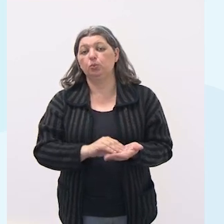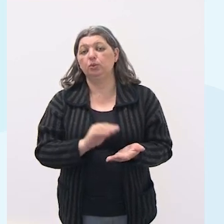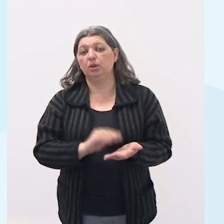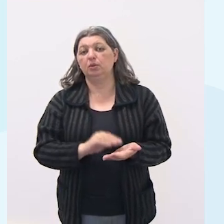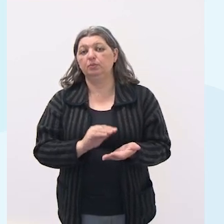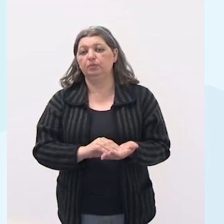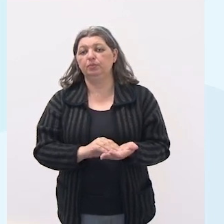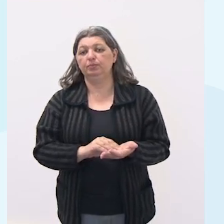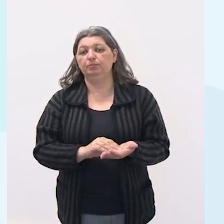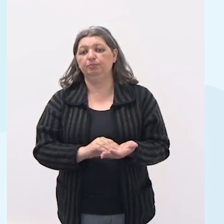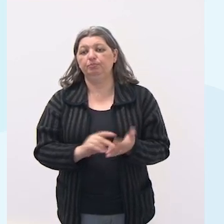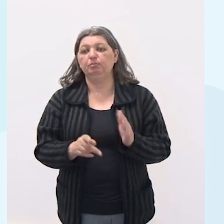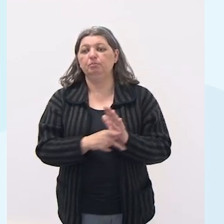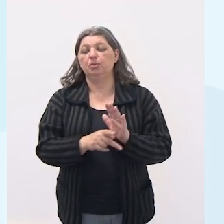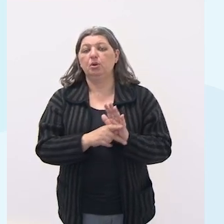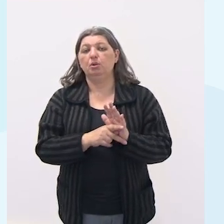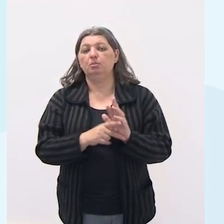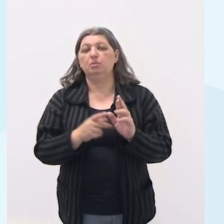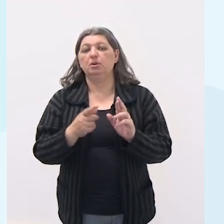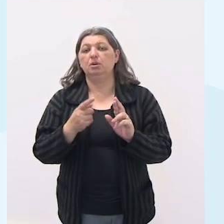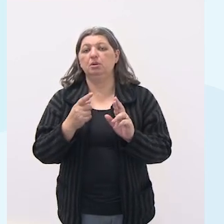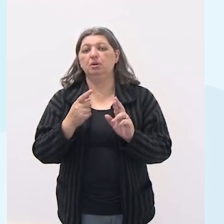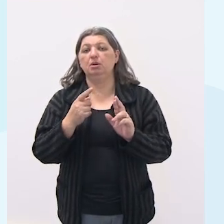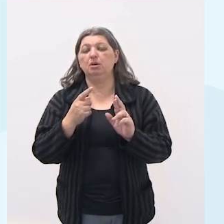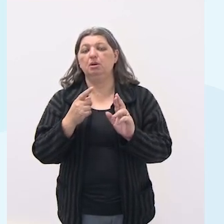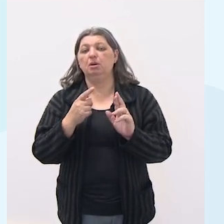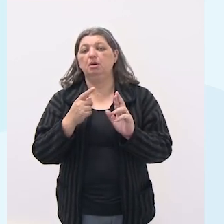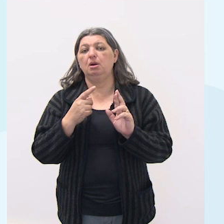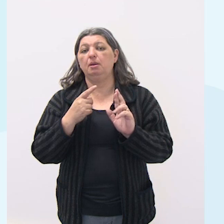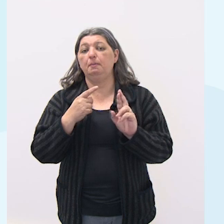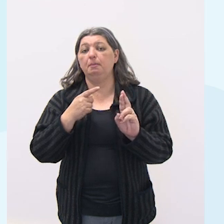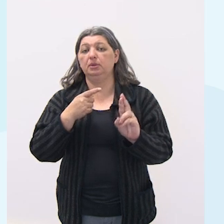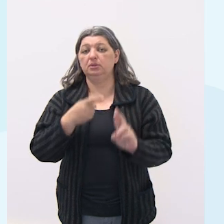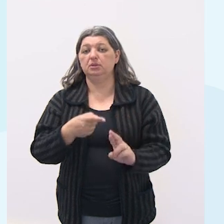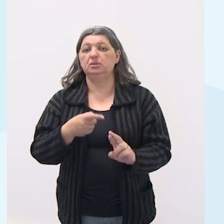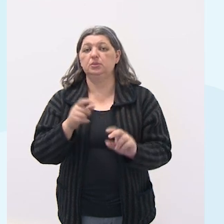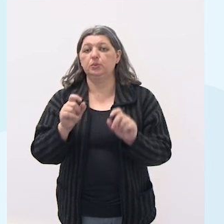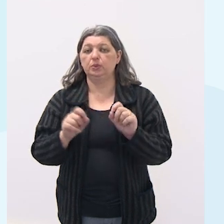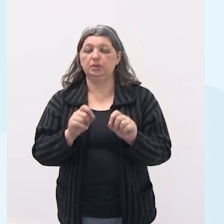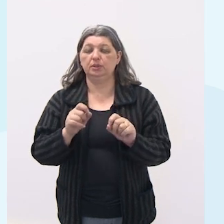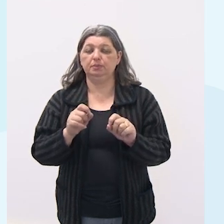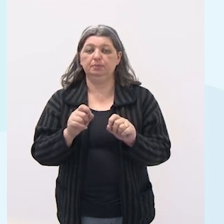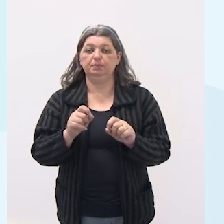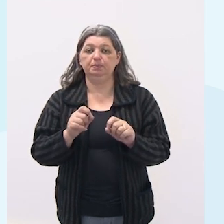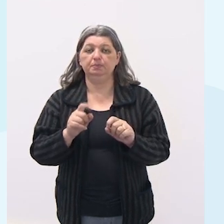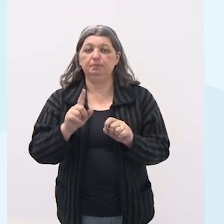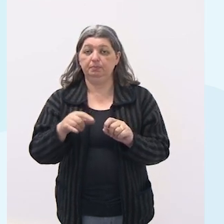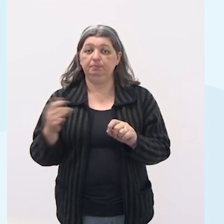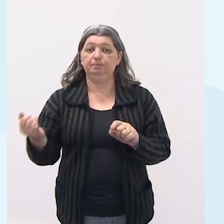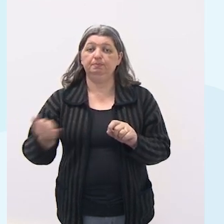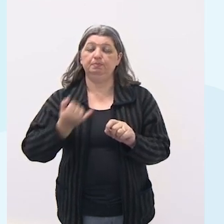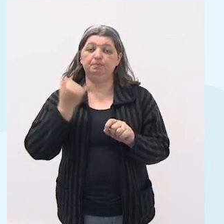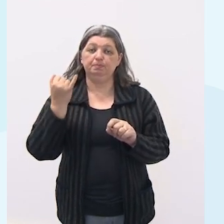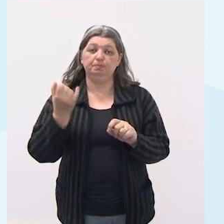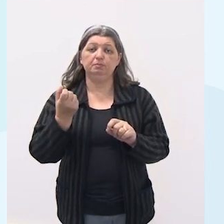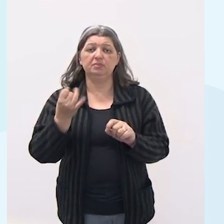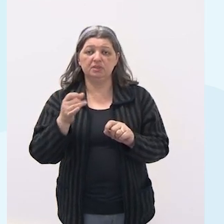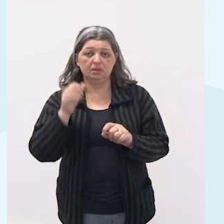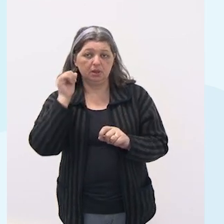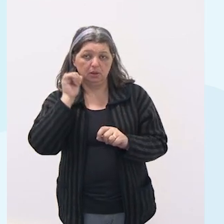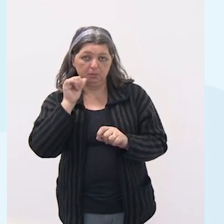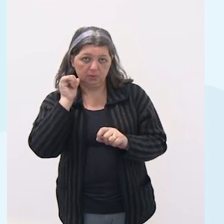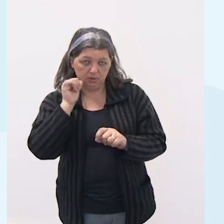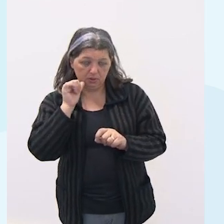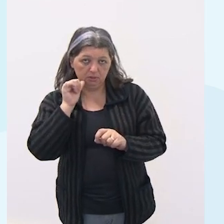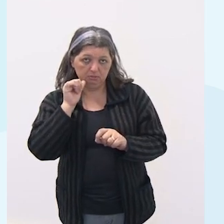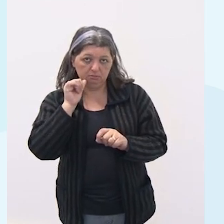a representação, ela é muito importante, porque se essa mulher se vê